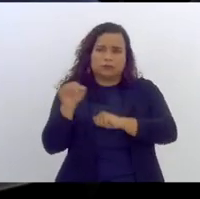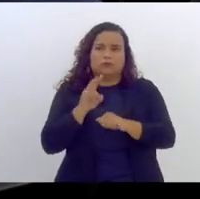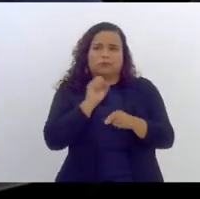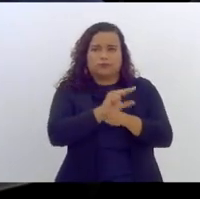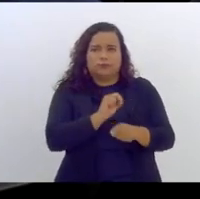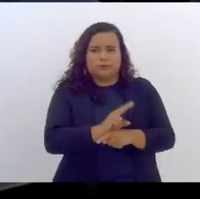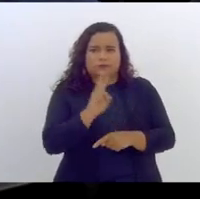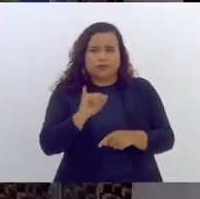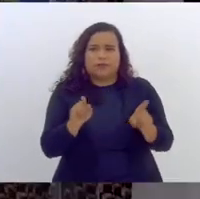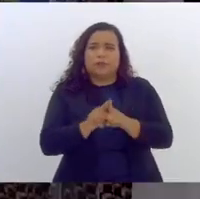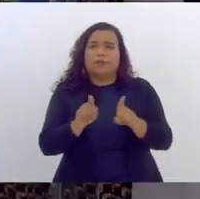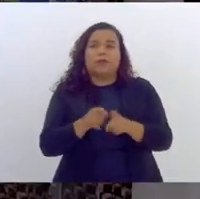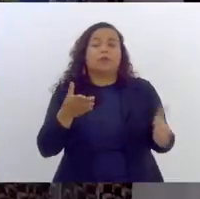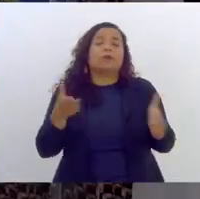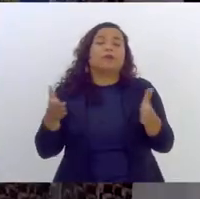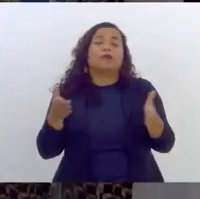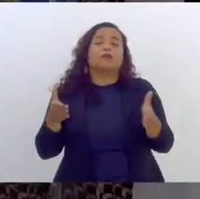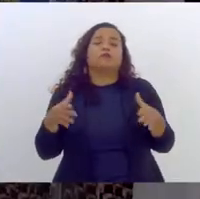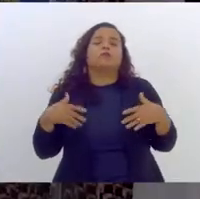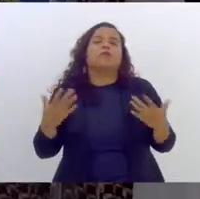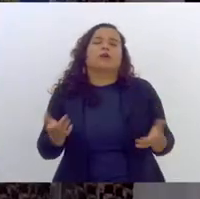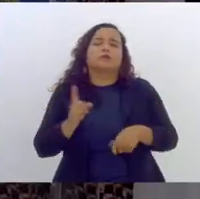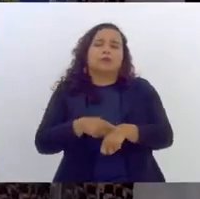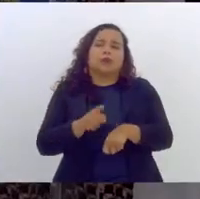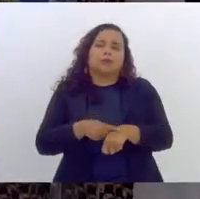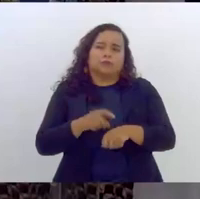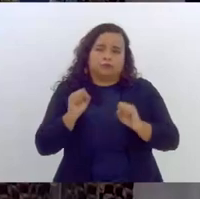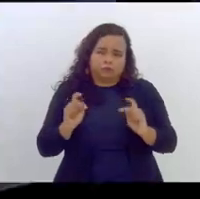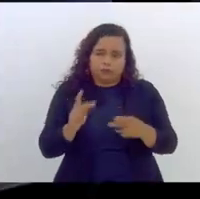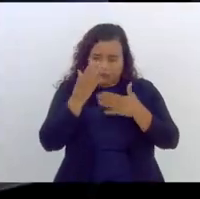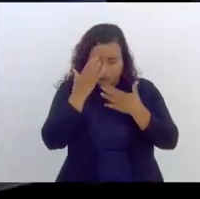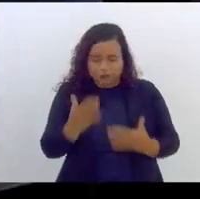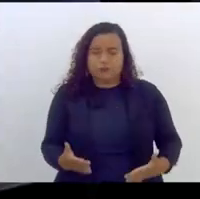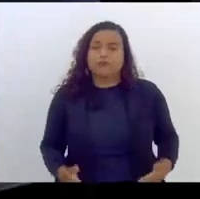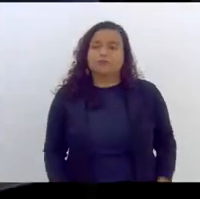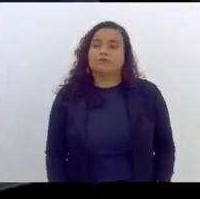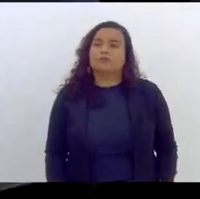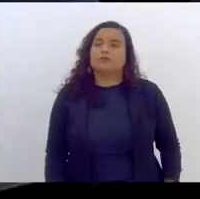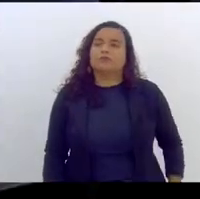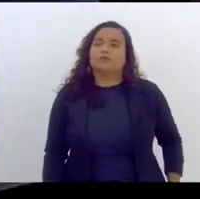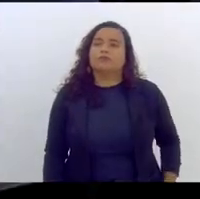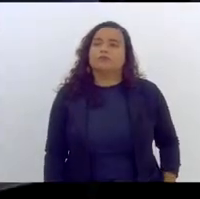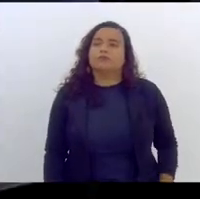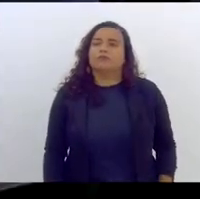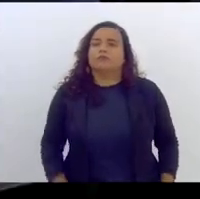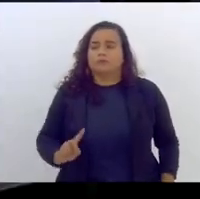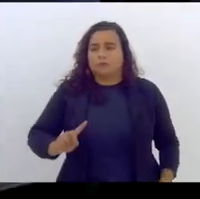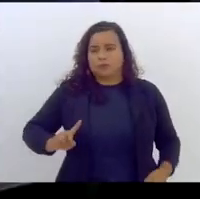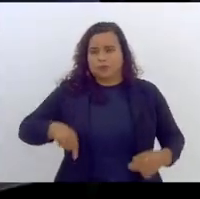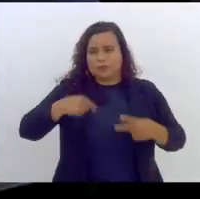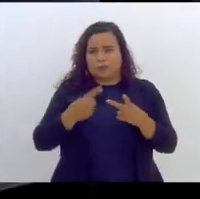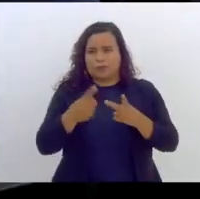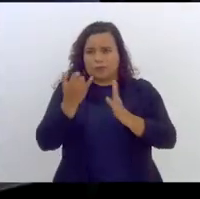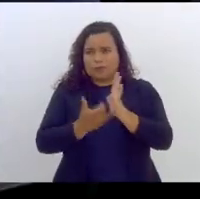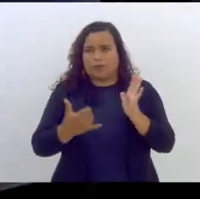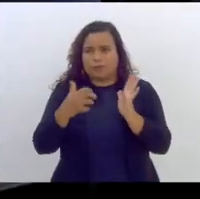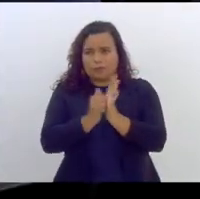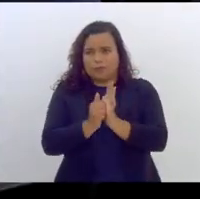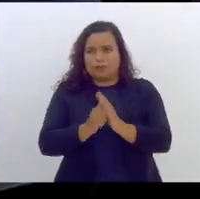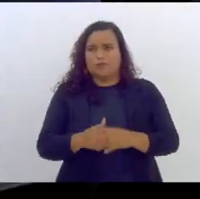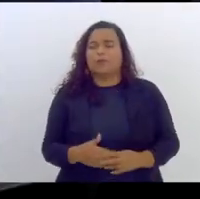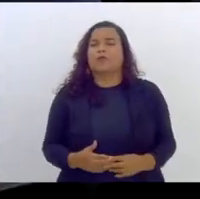dentro de um qual o período de tempo qual o prazo obrigado passar para o próximo inscrito por